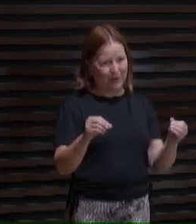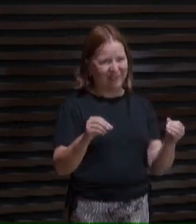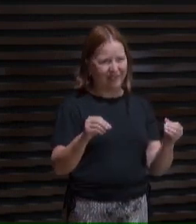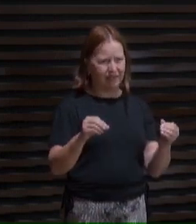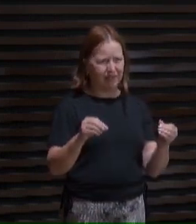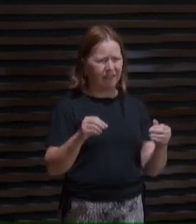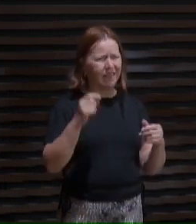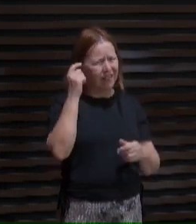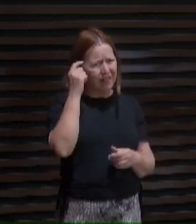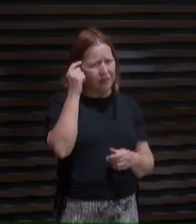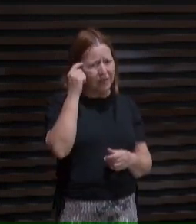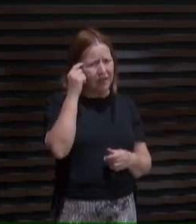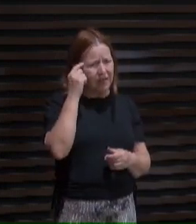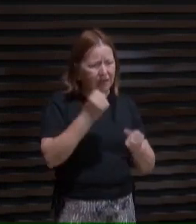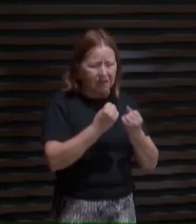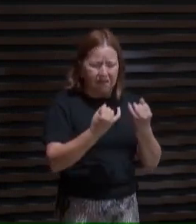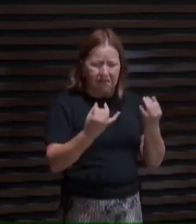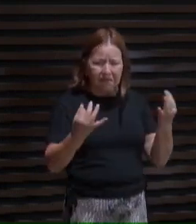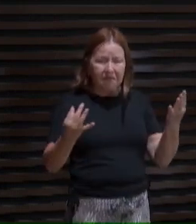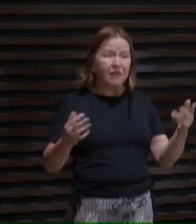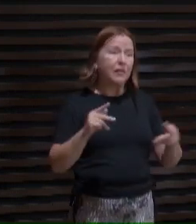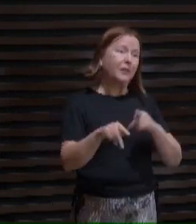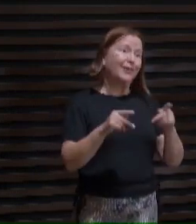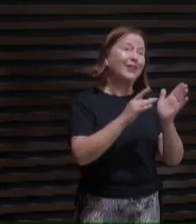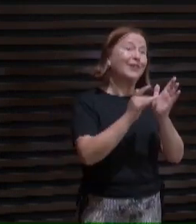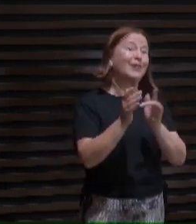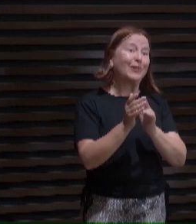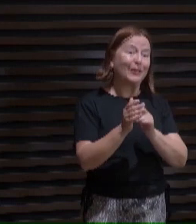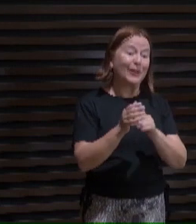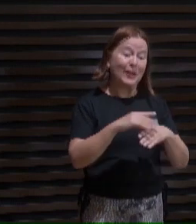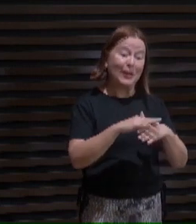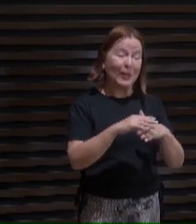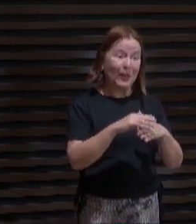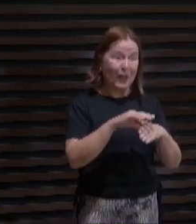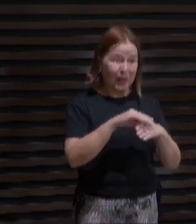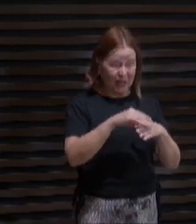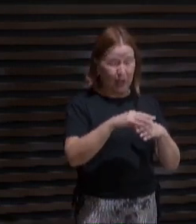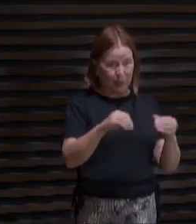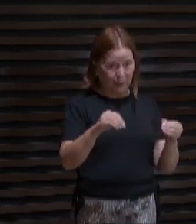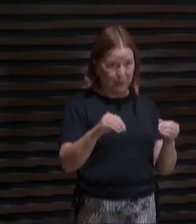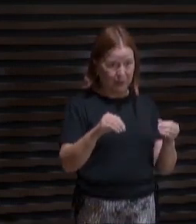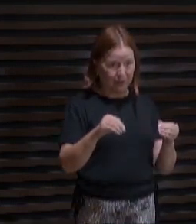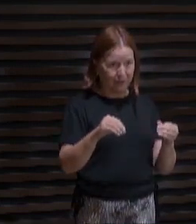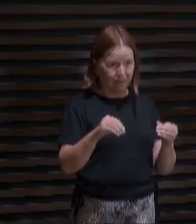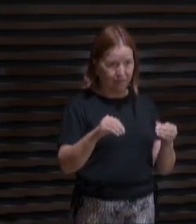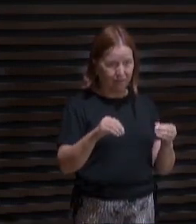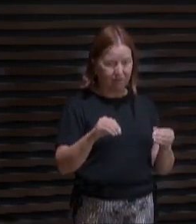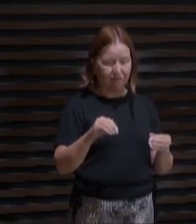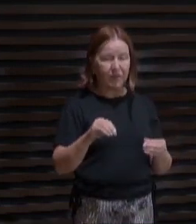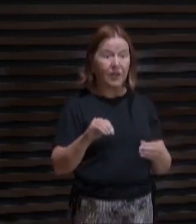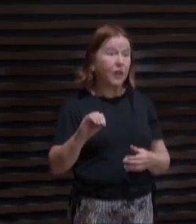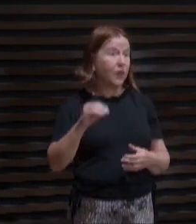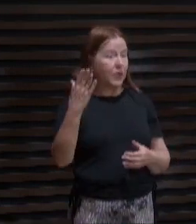Imagina quantas pessoas ele curou ali naquele dia. E isso acontece várias vezes.